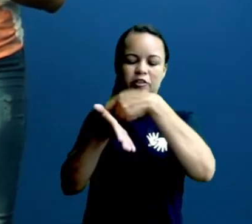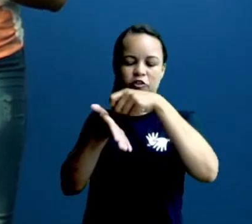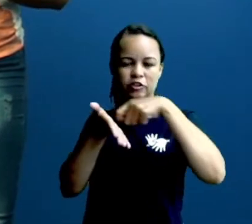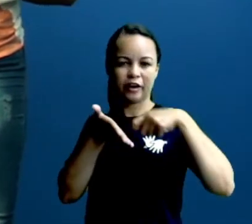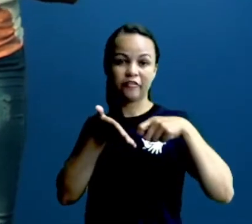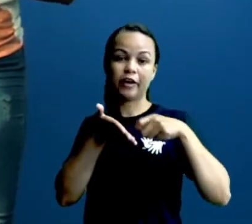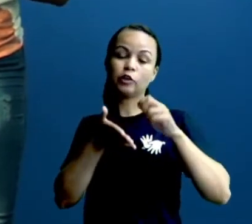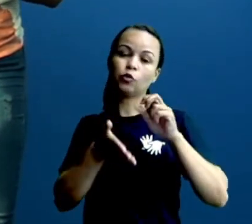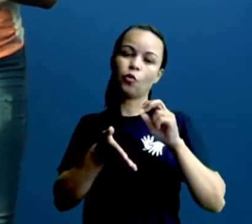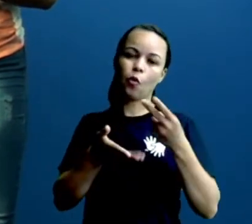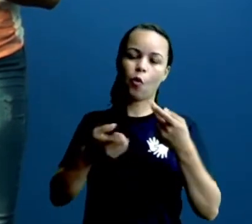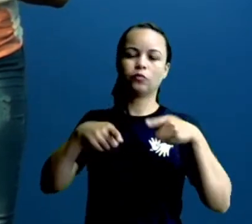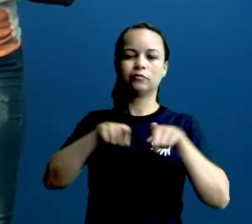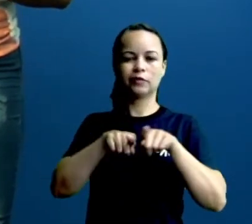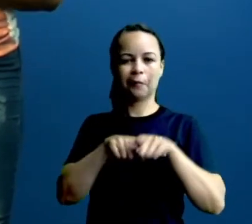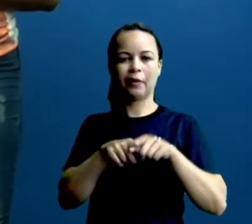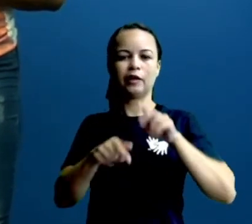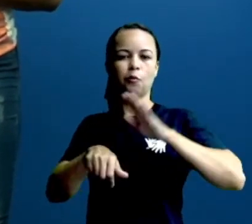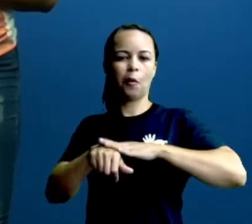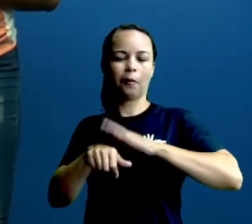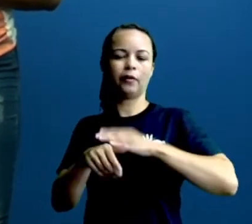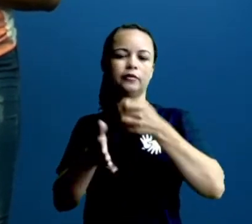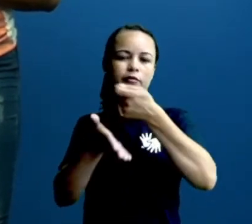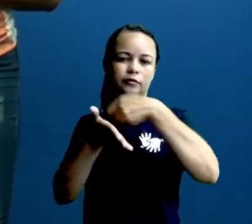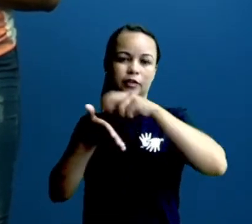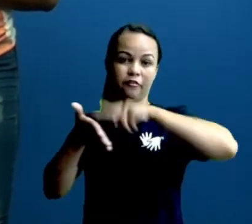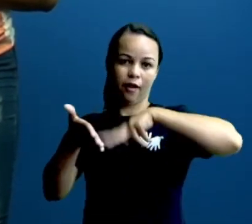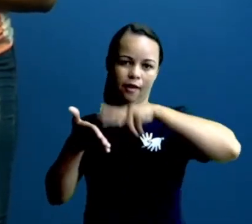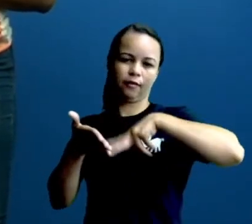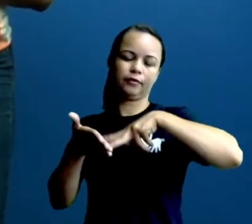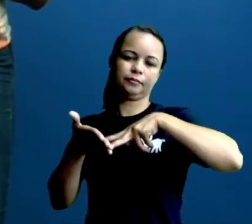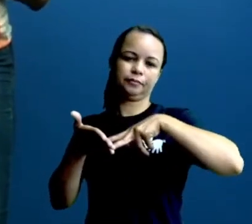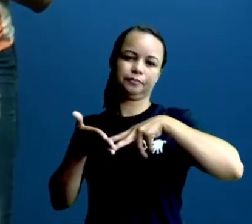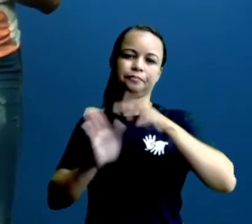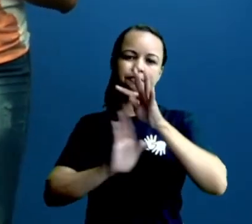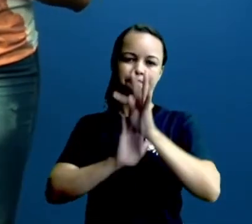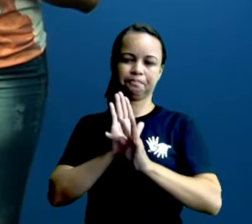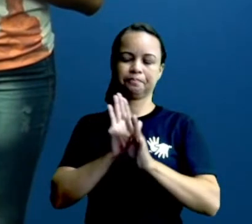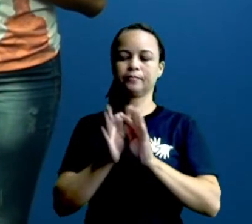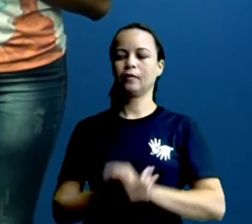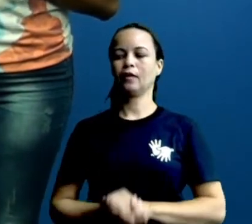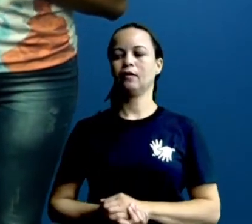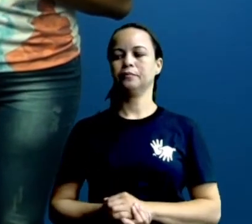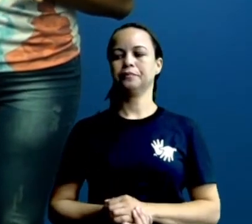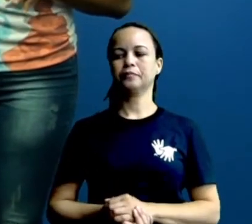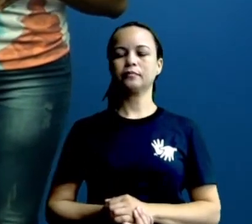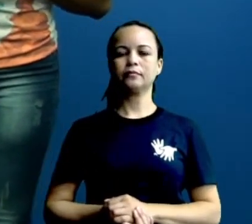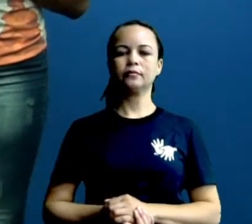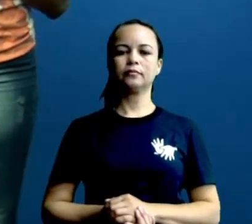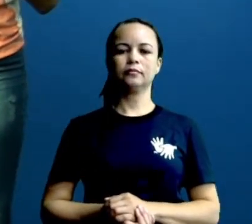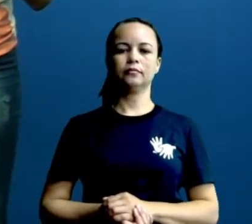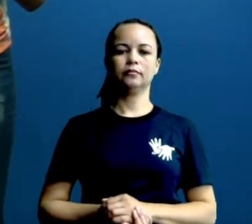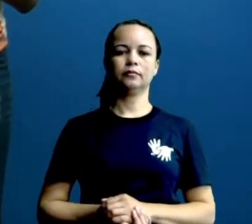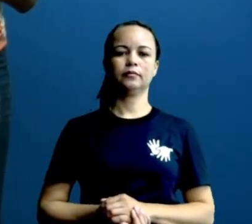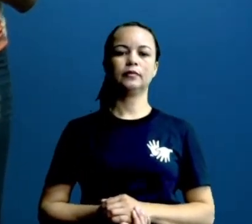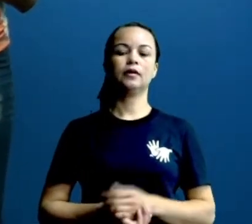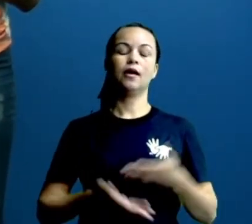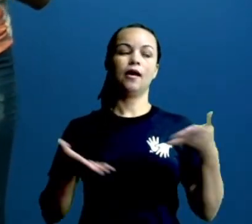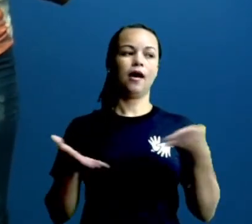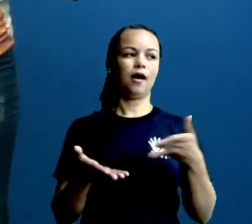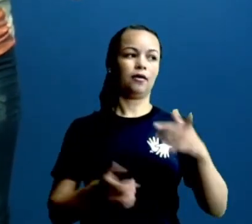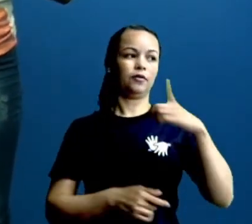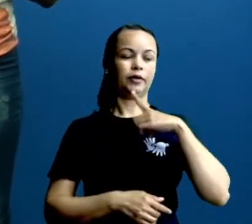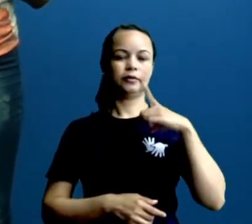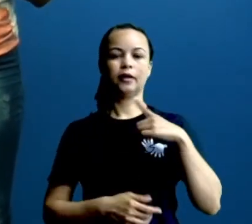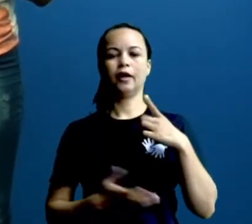hora em que você vai ler um textinho, certo? Bom, agora a gente tem um segundo